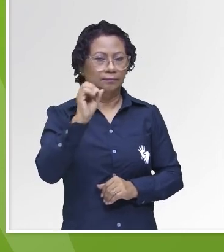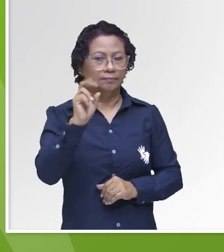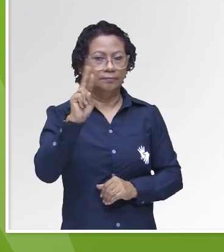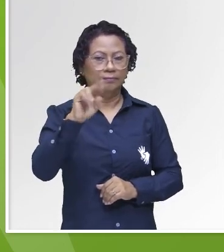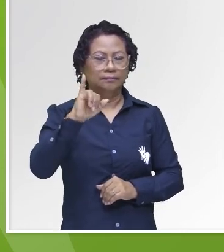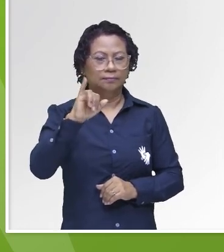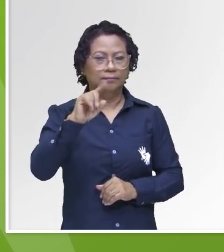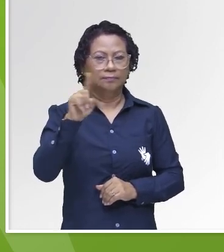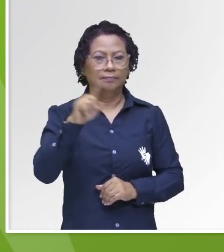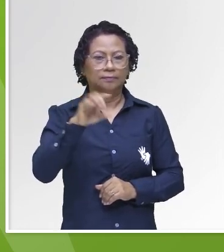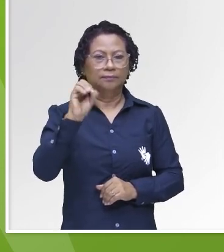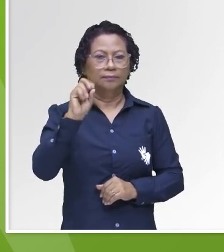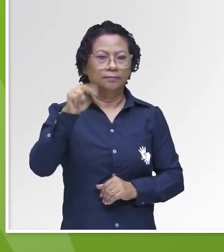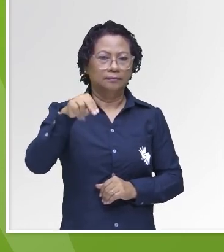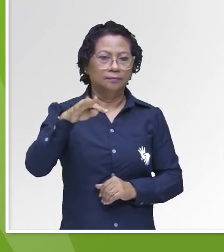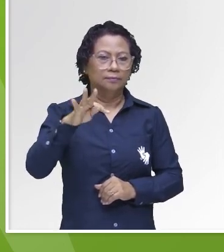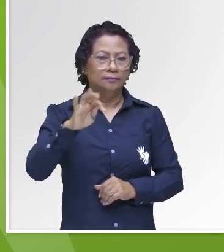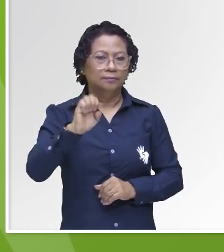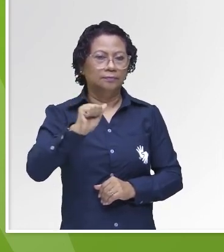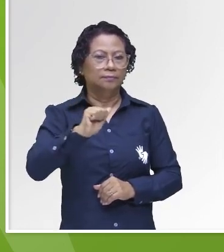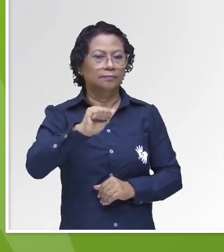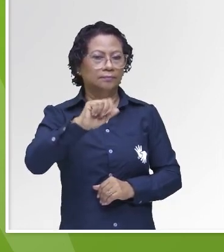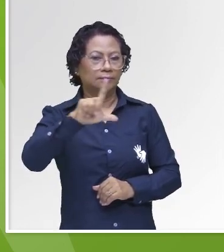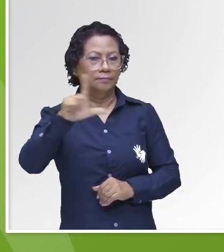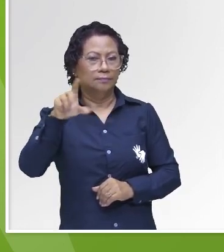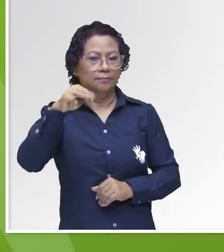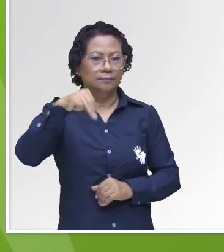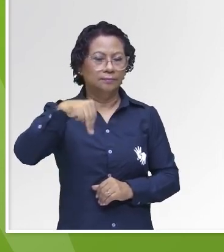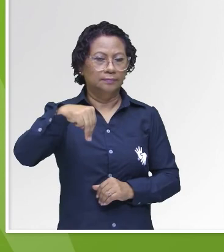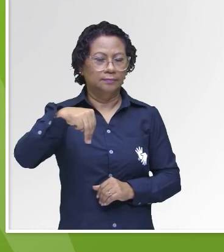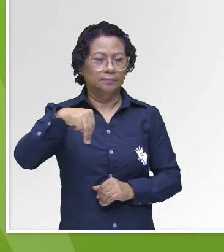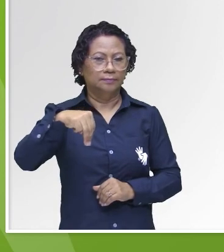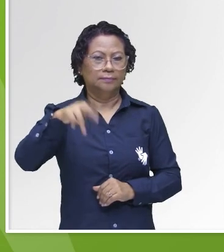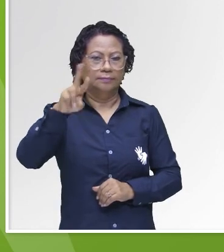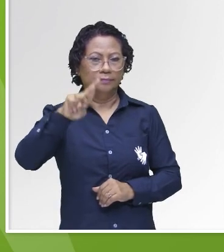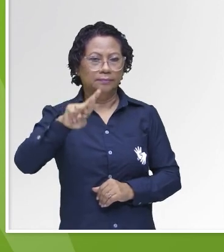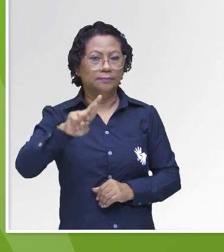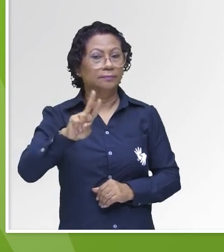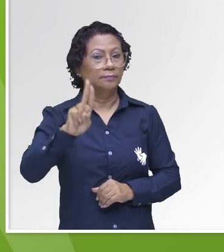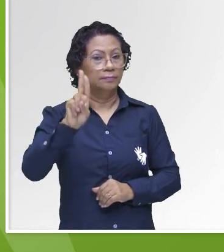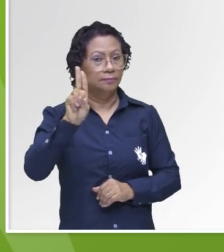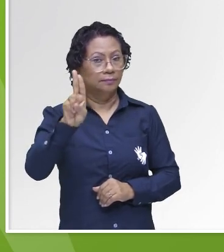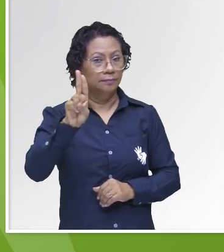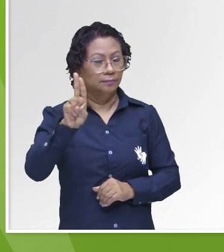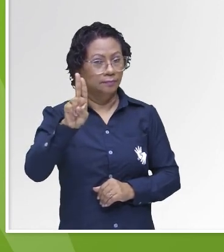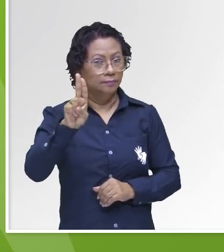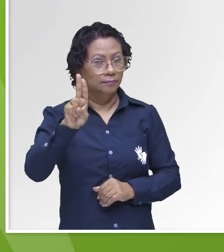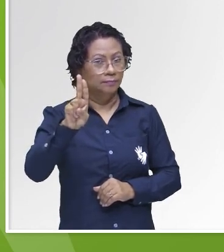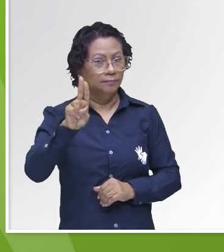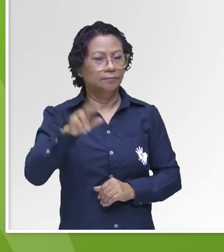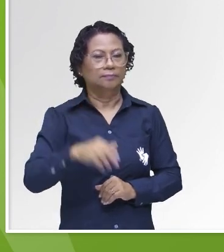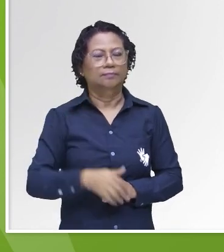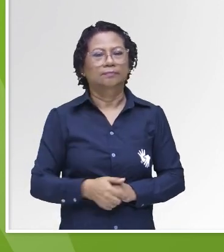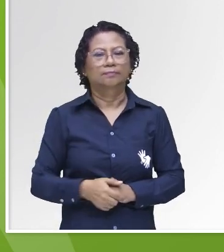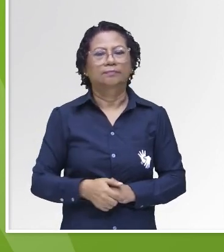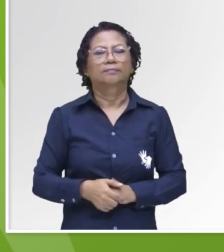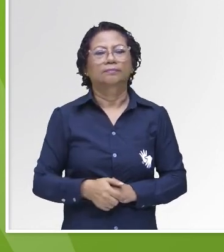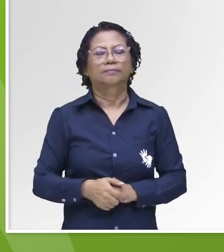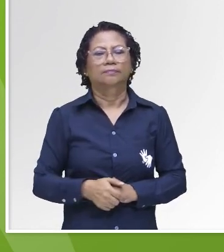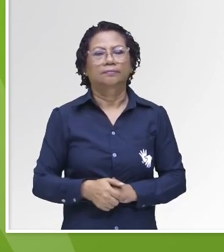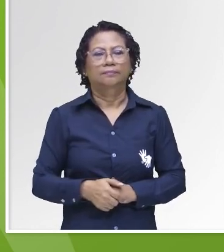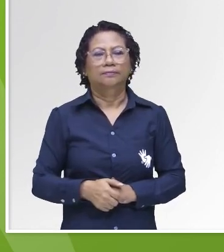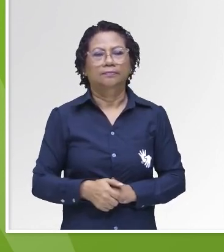Bom, no lançamento oblíquo, nós temos as equações na horizontal. Na horizontal você sabe que é movimento